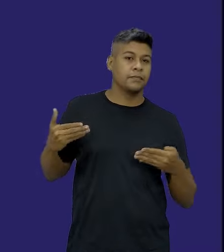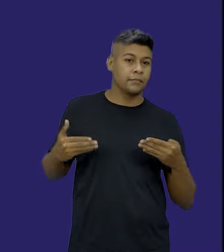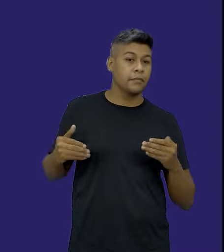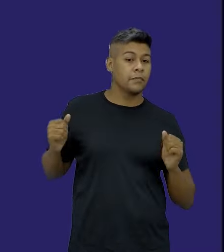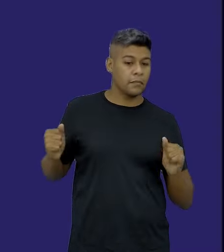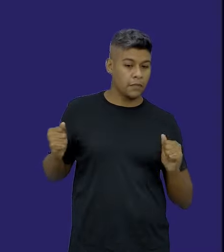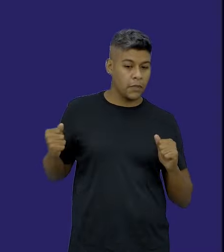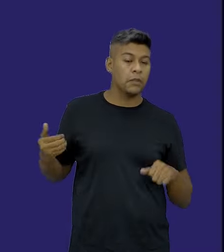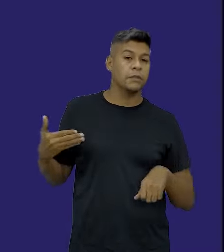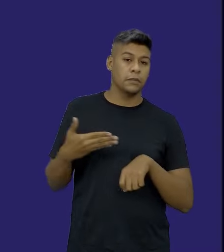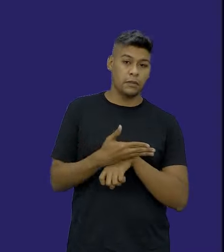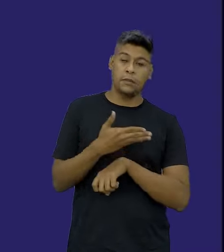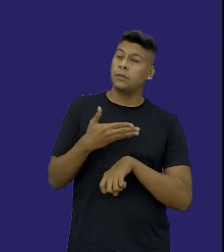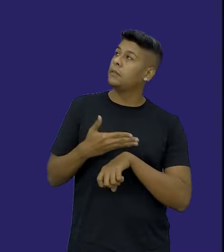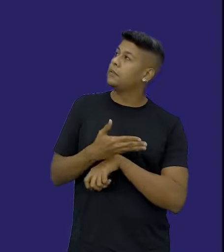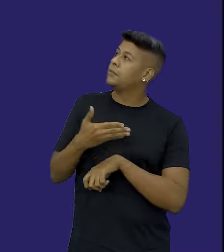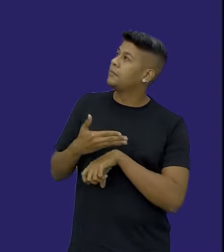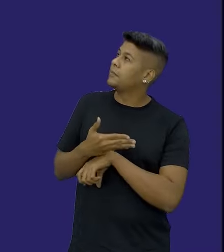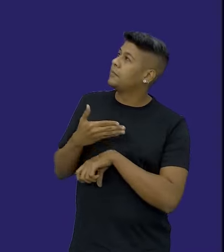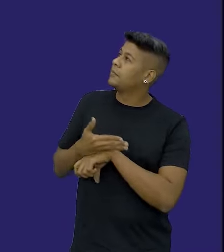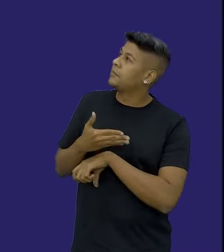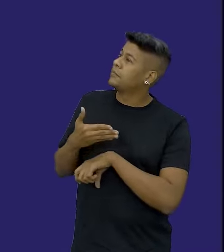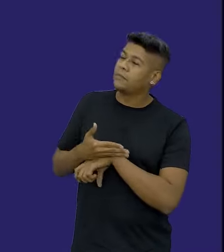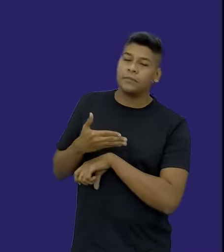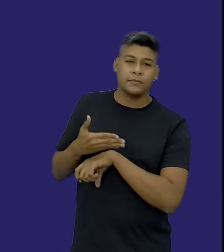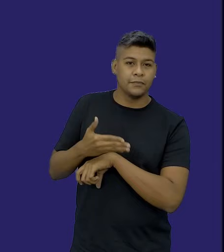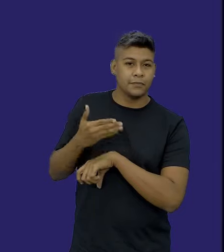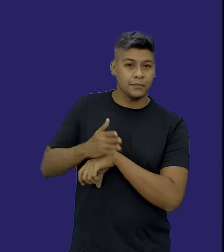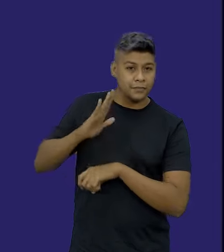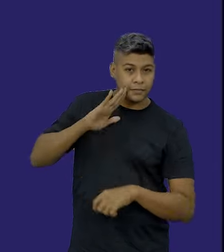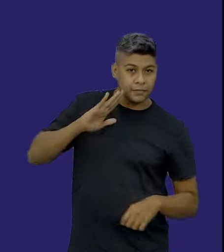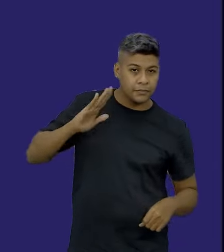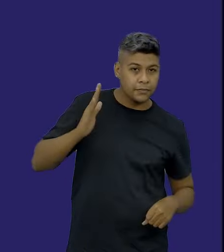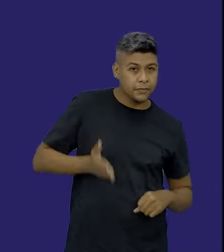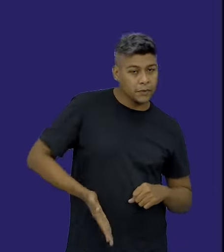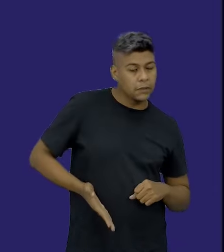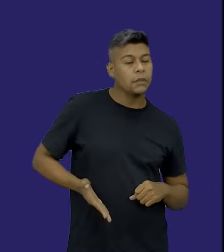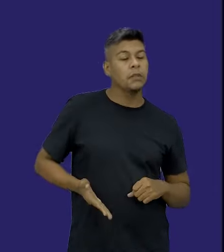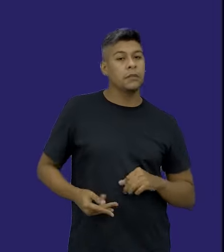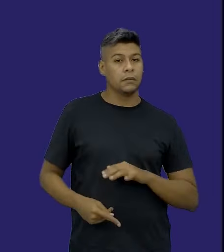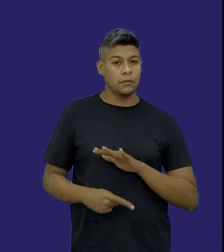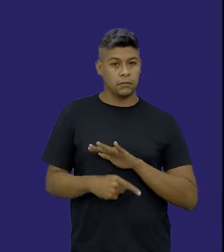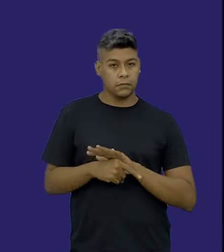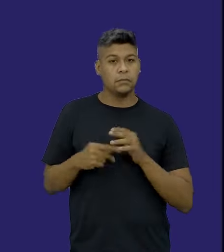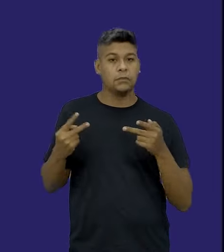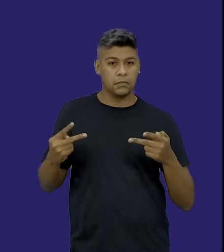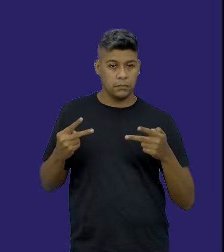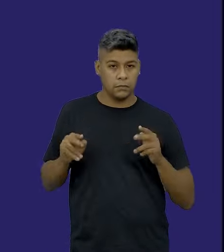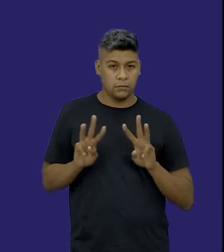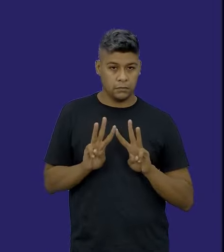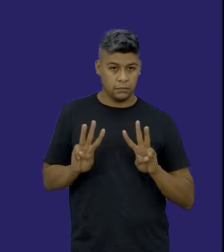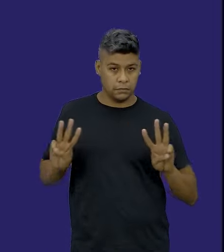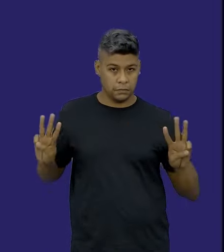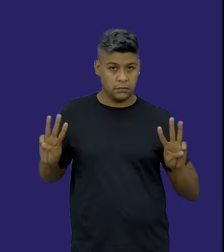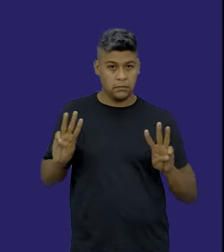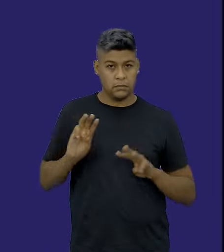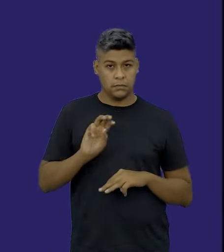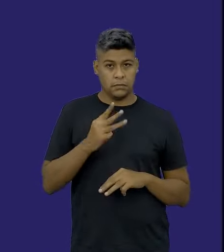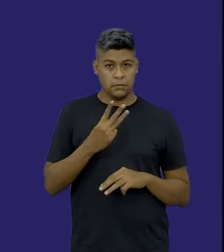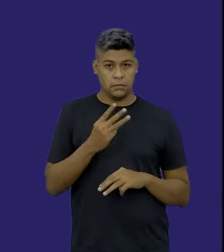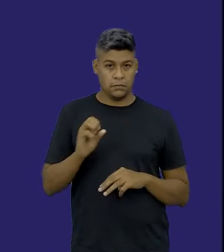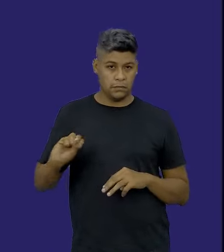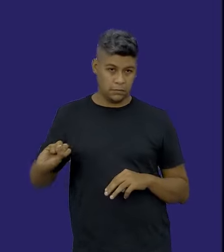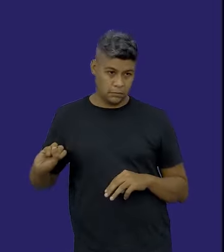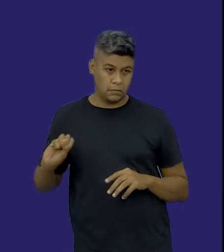poderão acessar o link que vai direcioná-los automaticamente para o site da EFAP. E lá